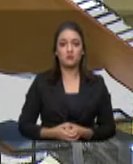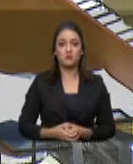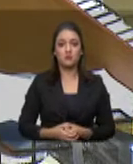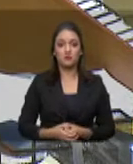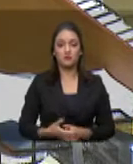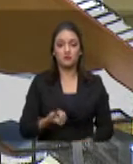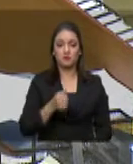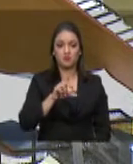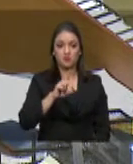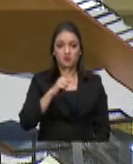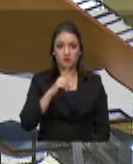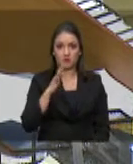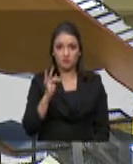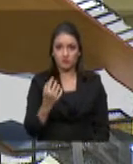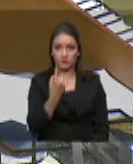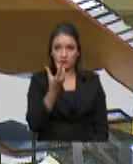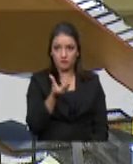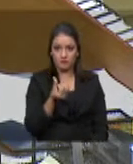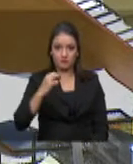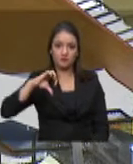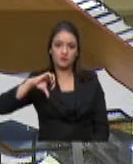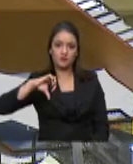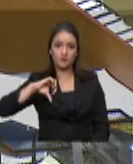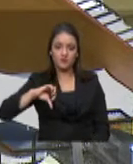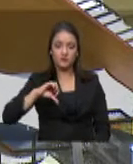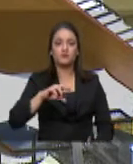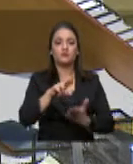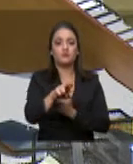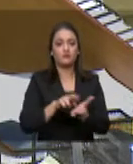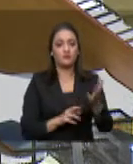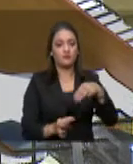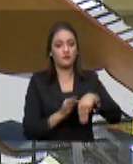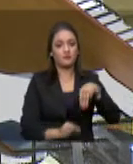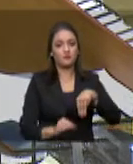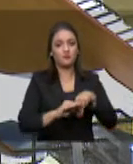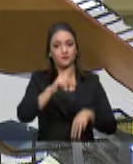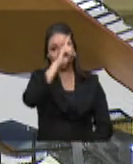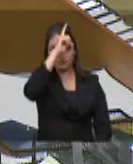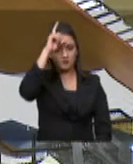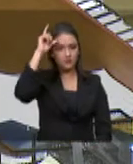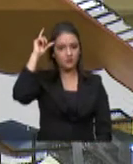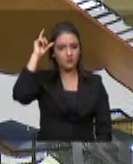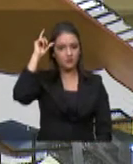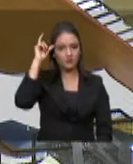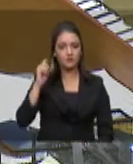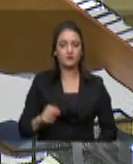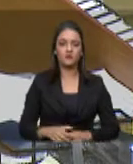a DPF 169, relator ministro Ricardo Lewandowski,